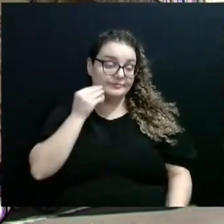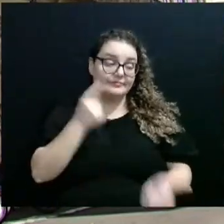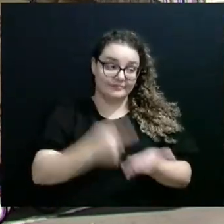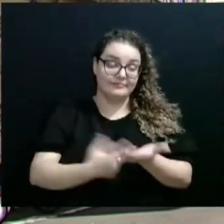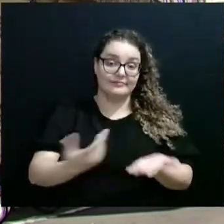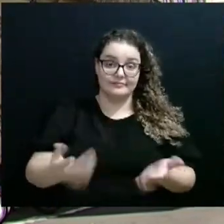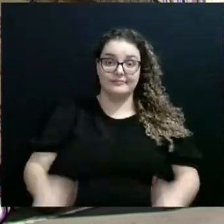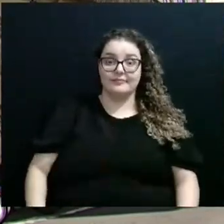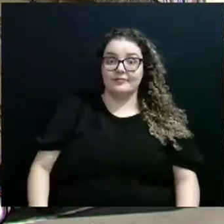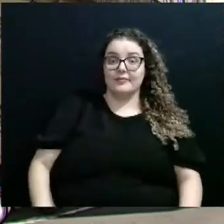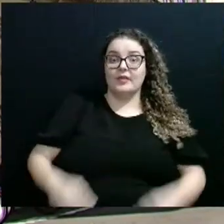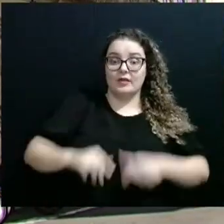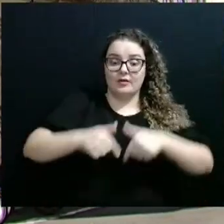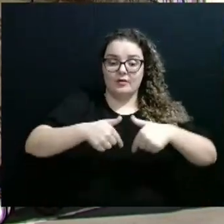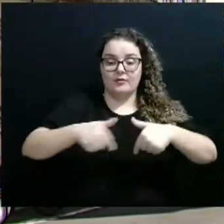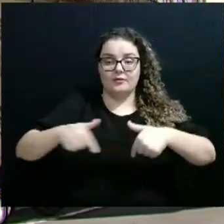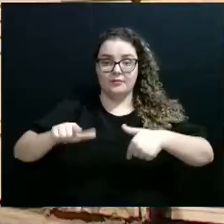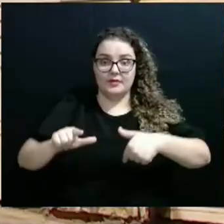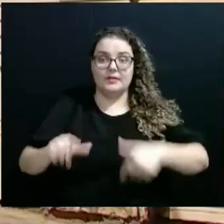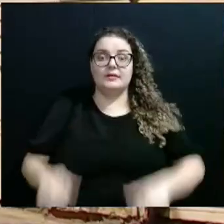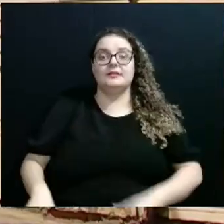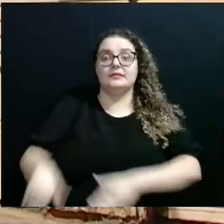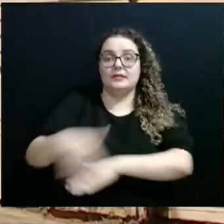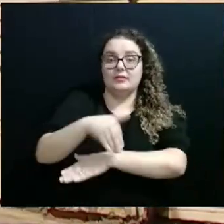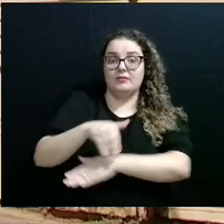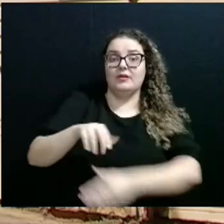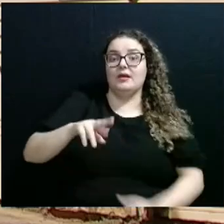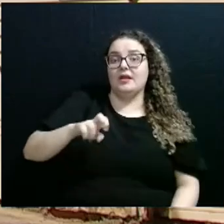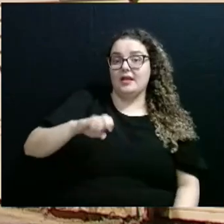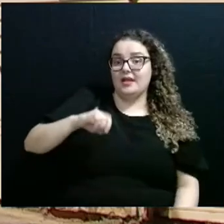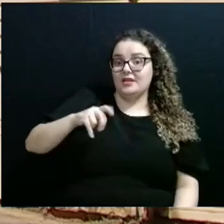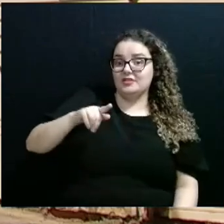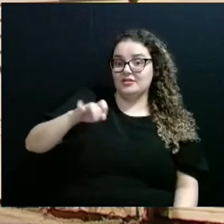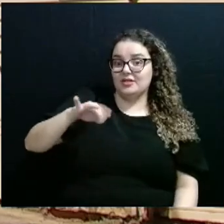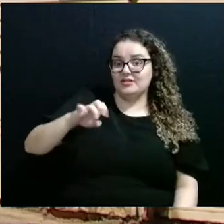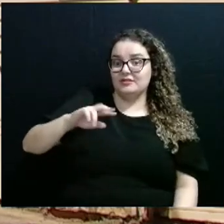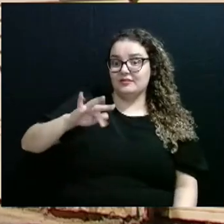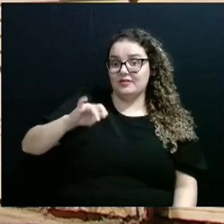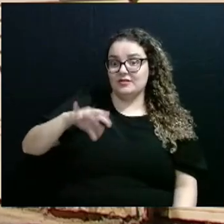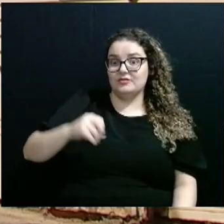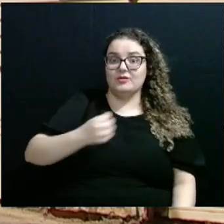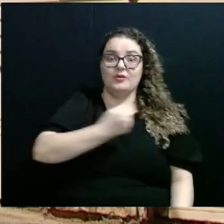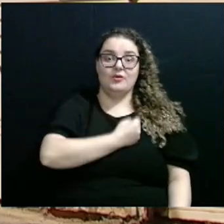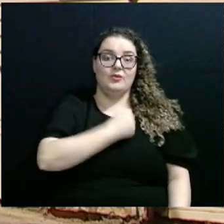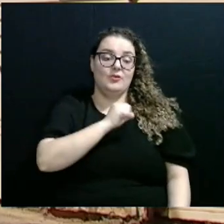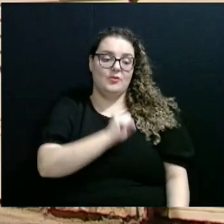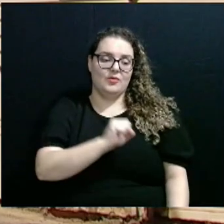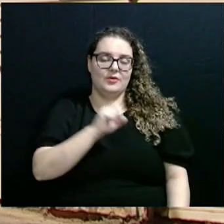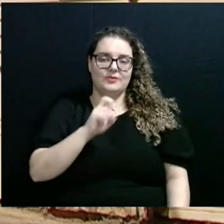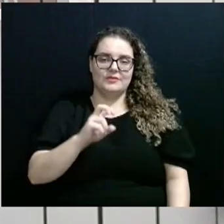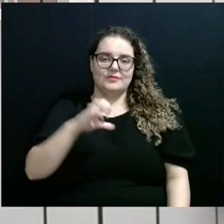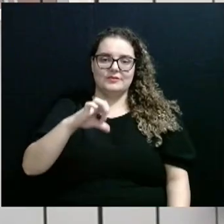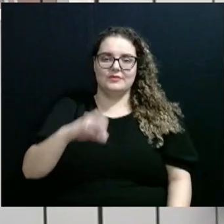está localizado na Rua Regente Feijó, 859, no centro da cidade.